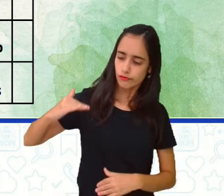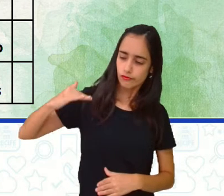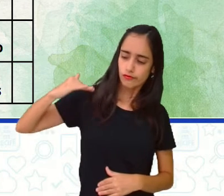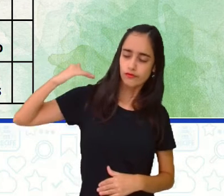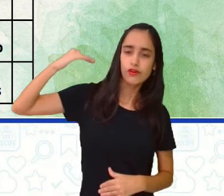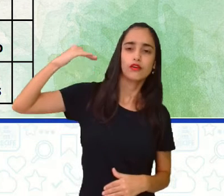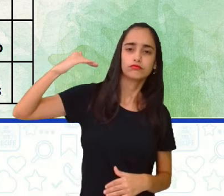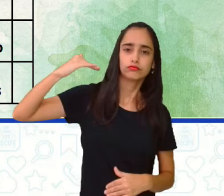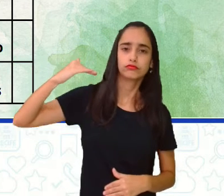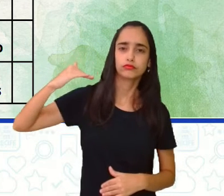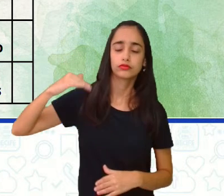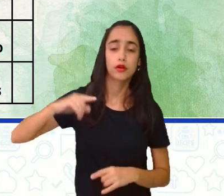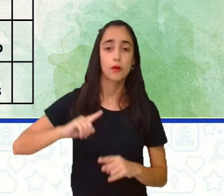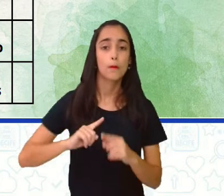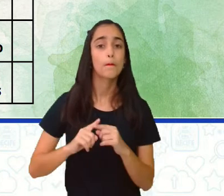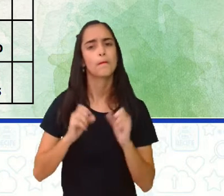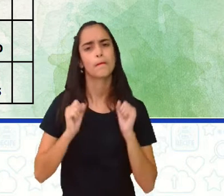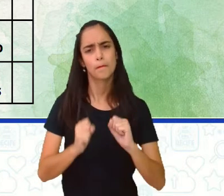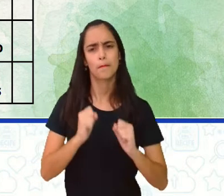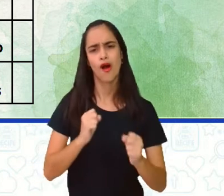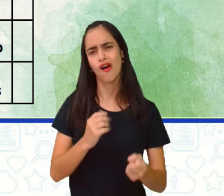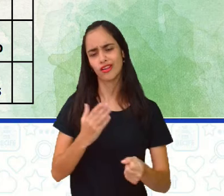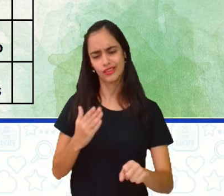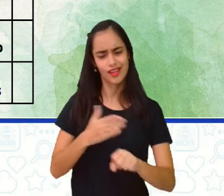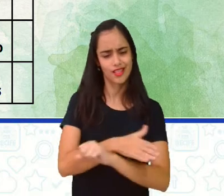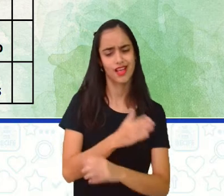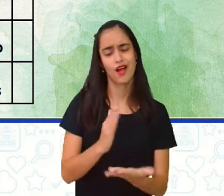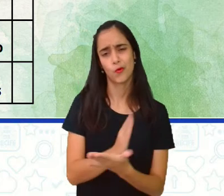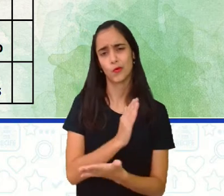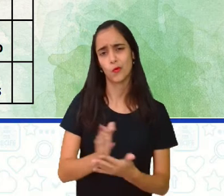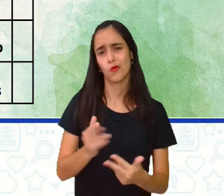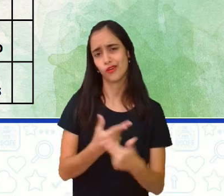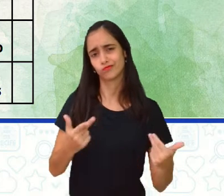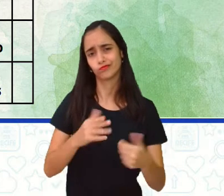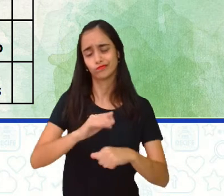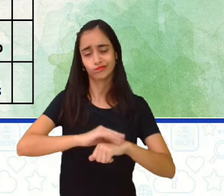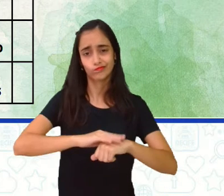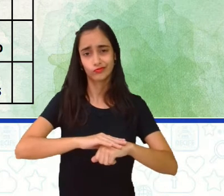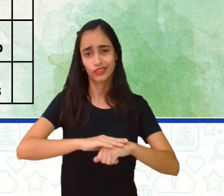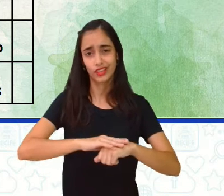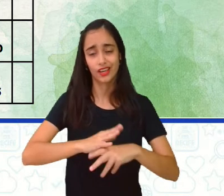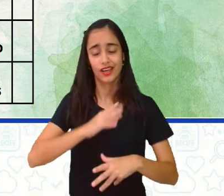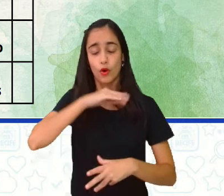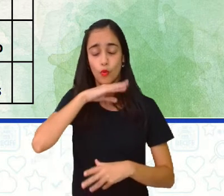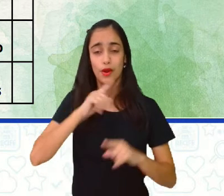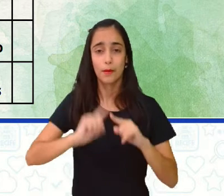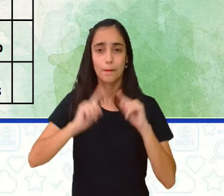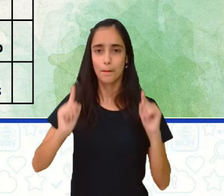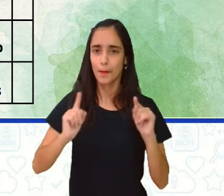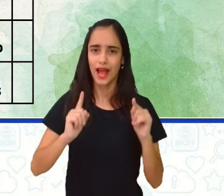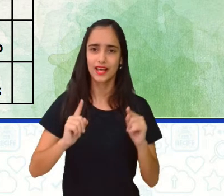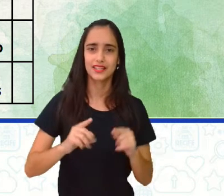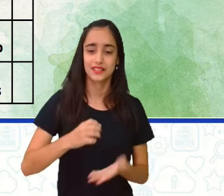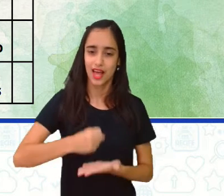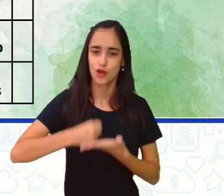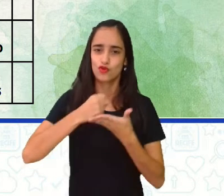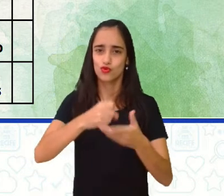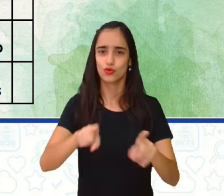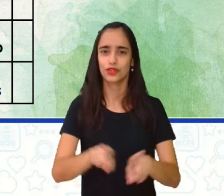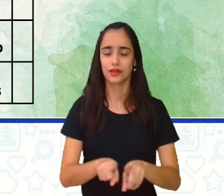deixar que se desenvolva, que ocorra o crescimento. E também, na questão aí de suco gástrico, que